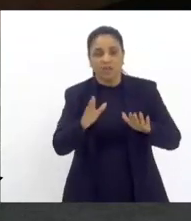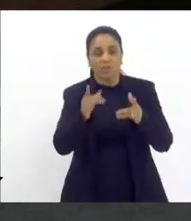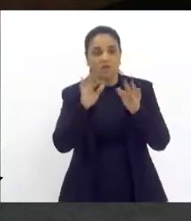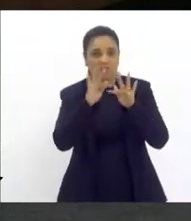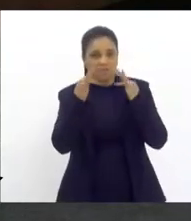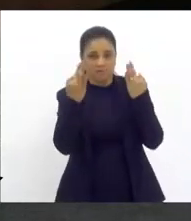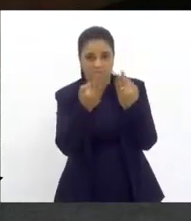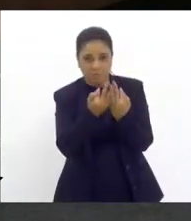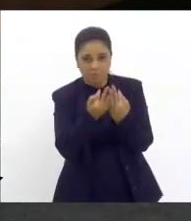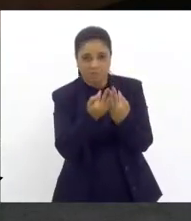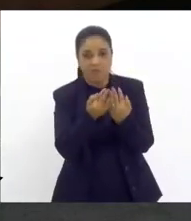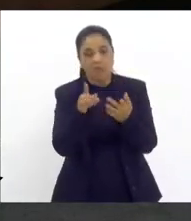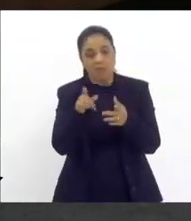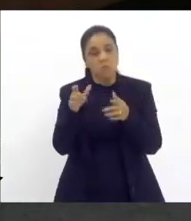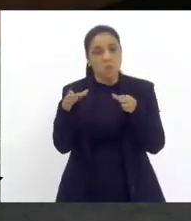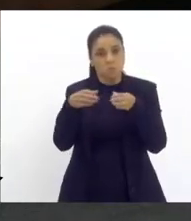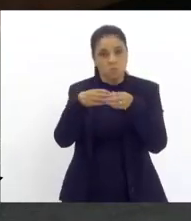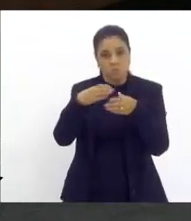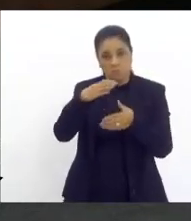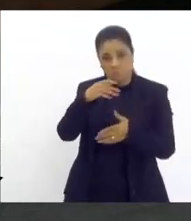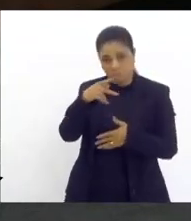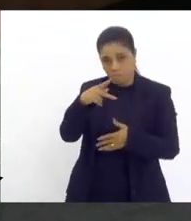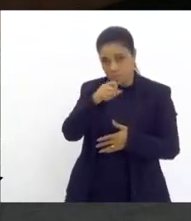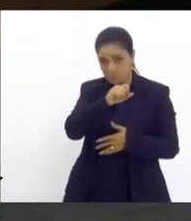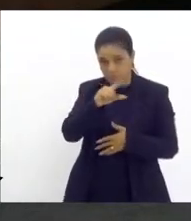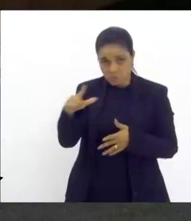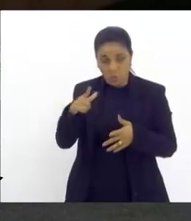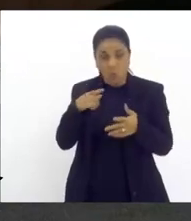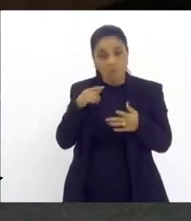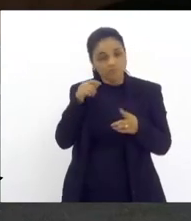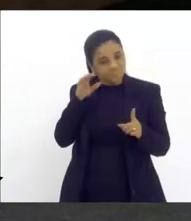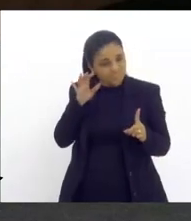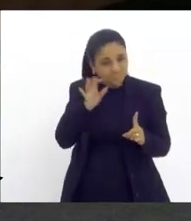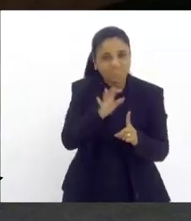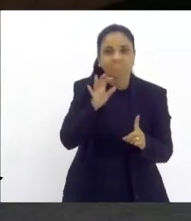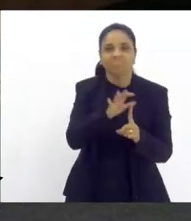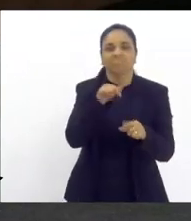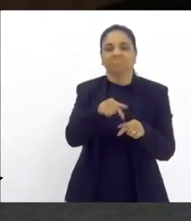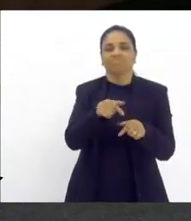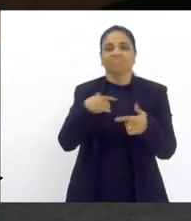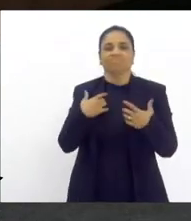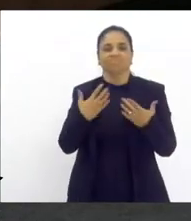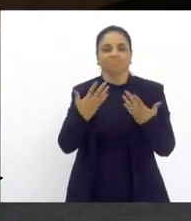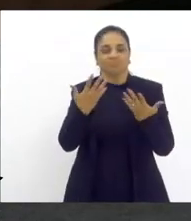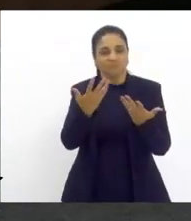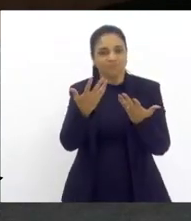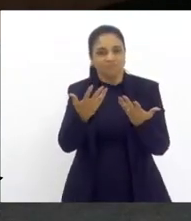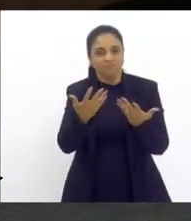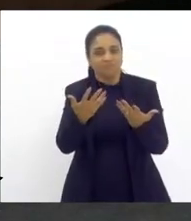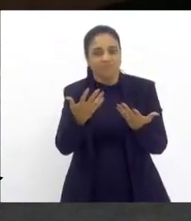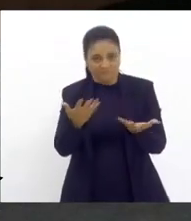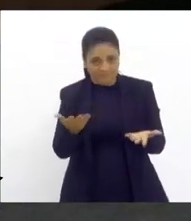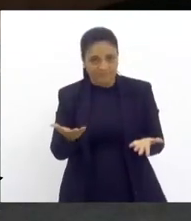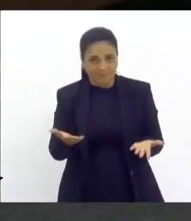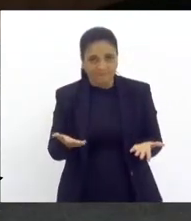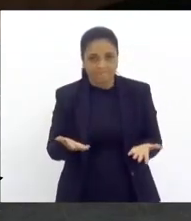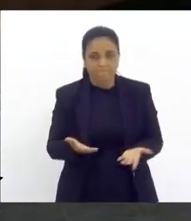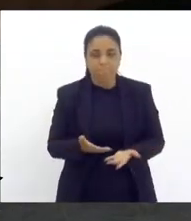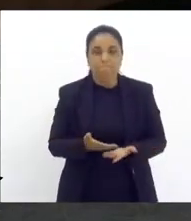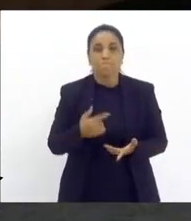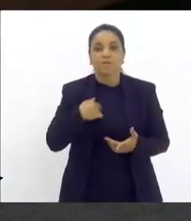insistem e não quererem enxergar E aí você lembra Deputado